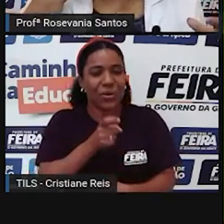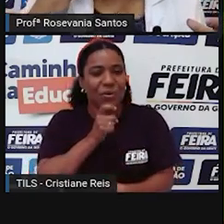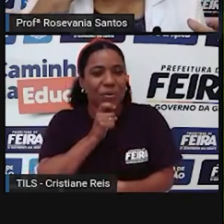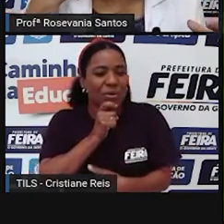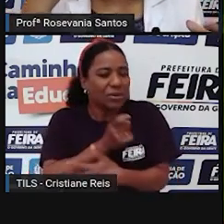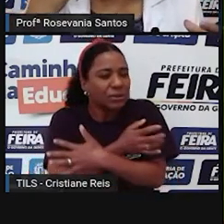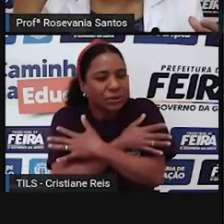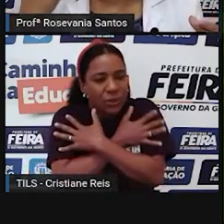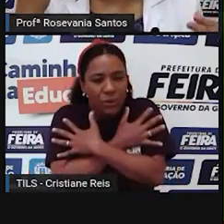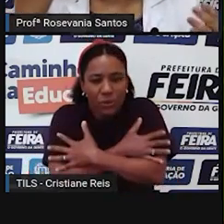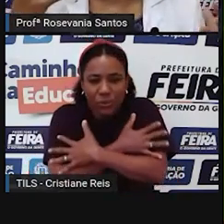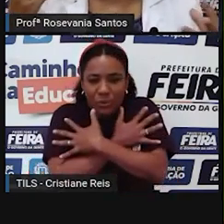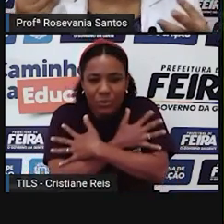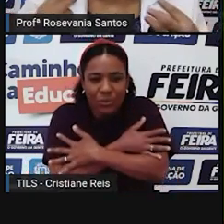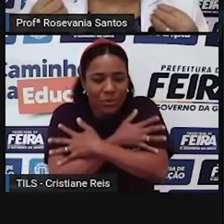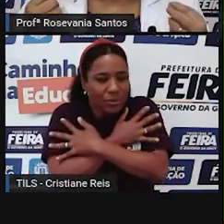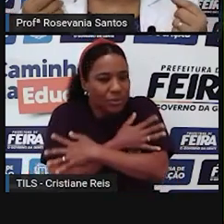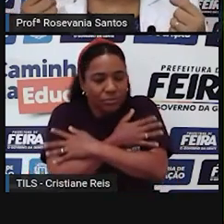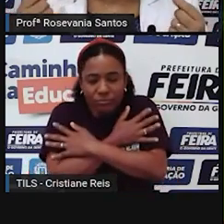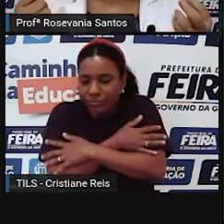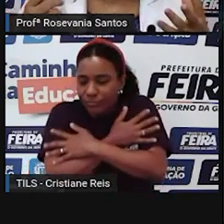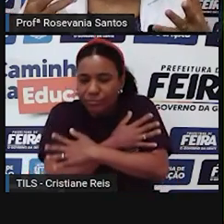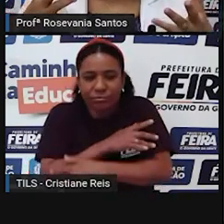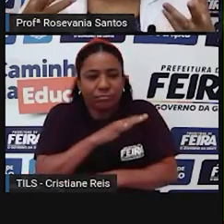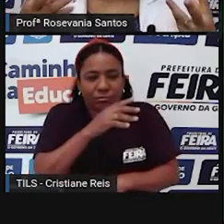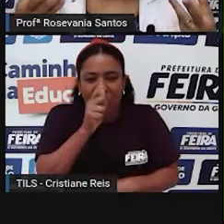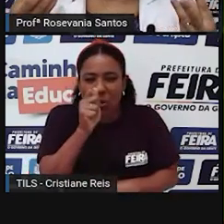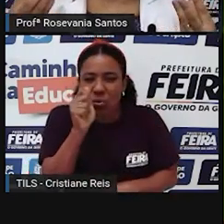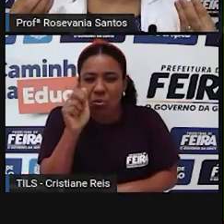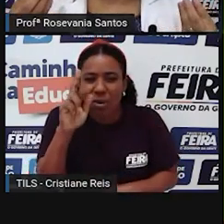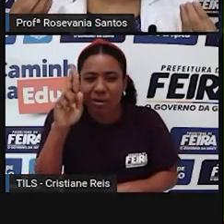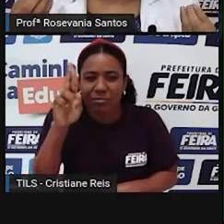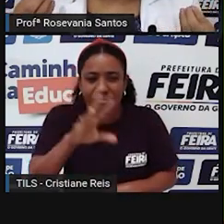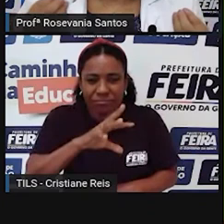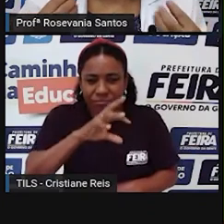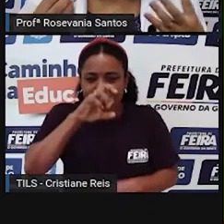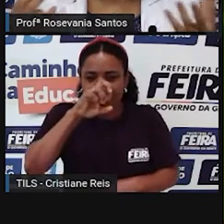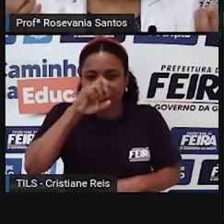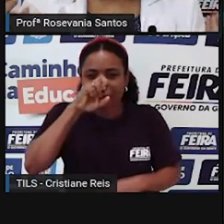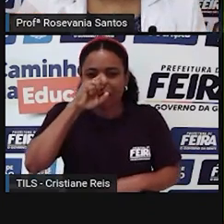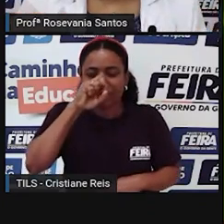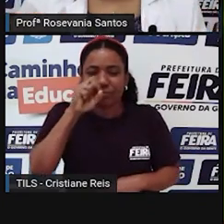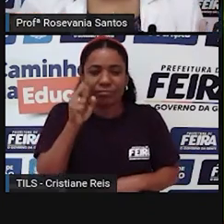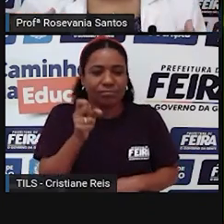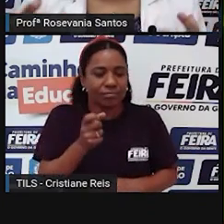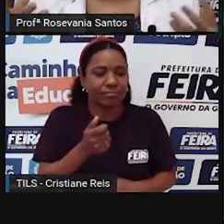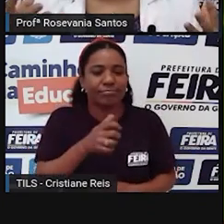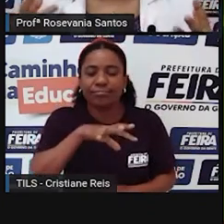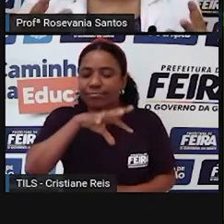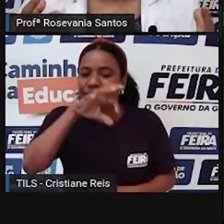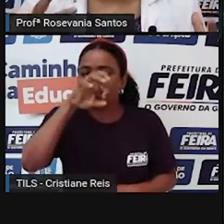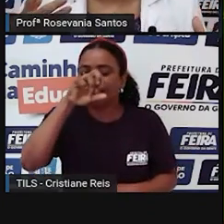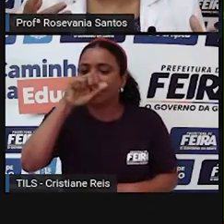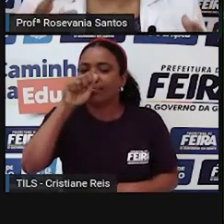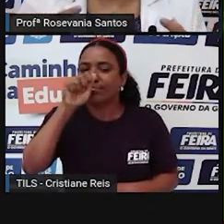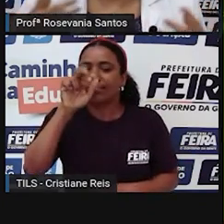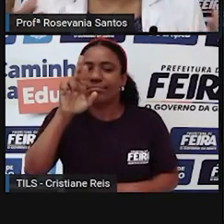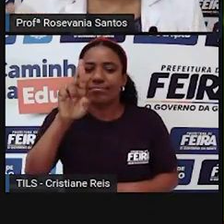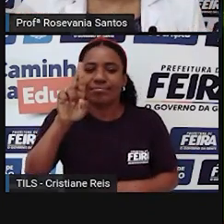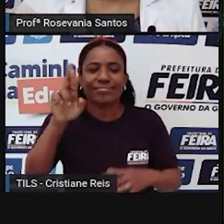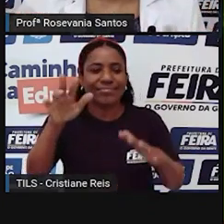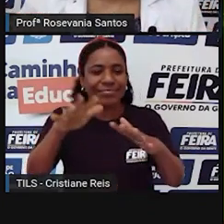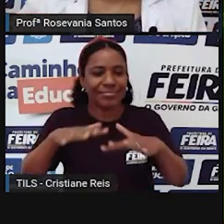sente aquele cheiro, né, do ar, assim, mais puro, né? Você não, você